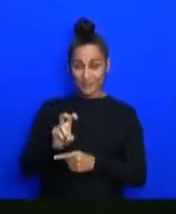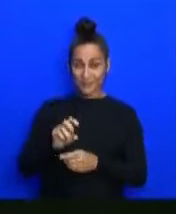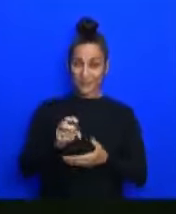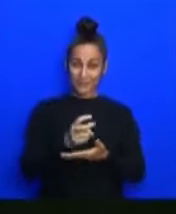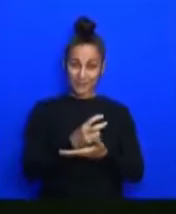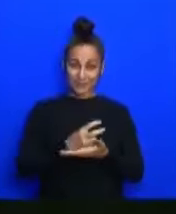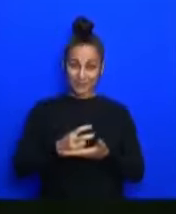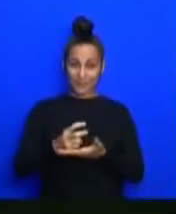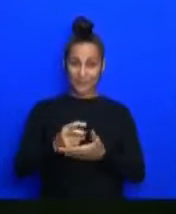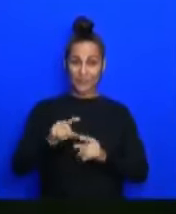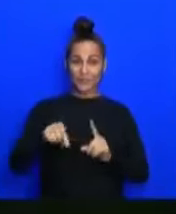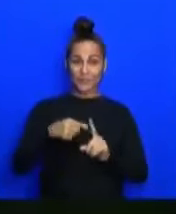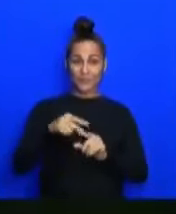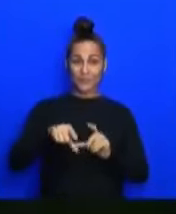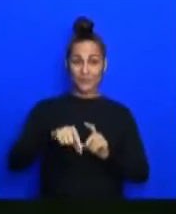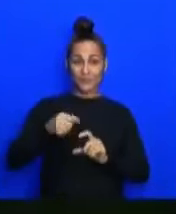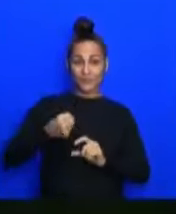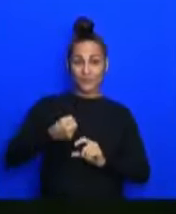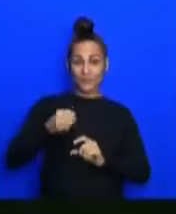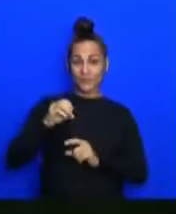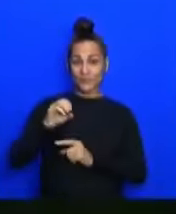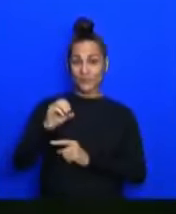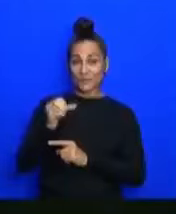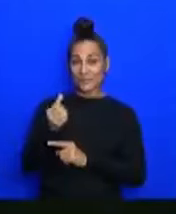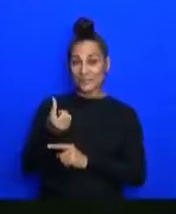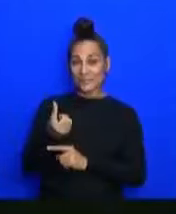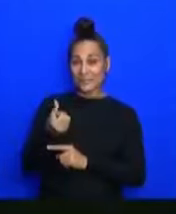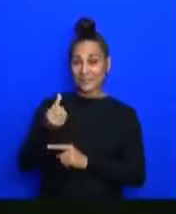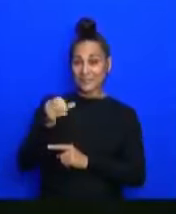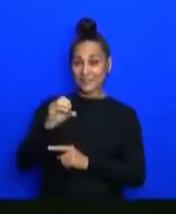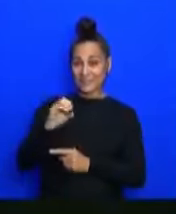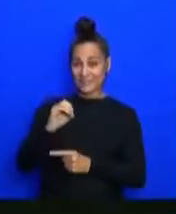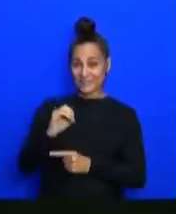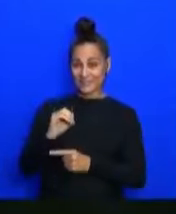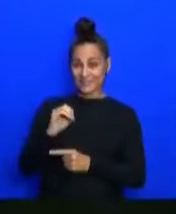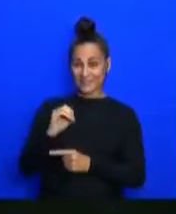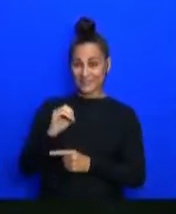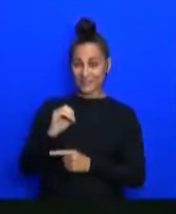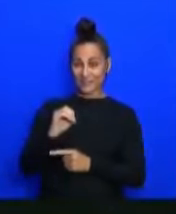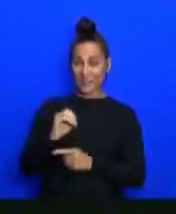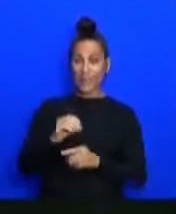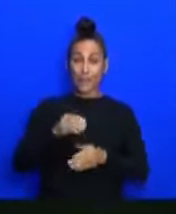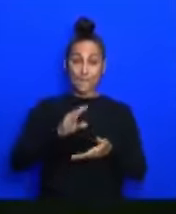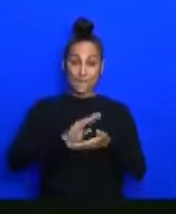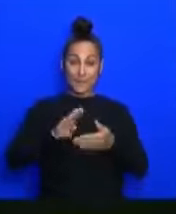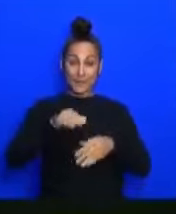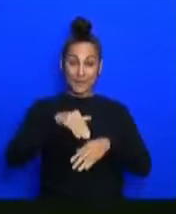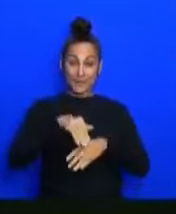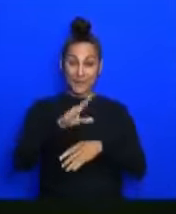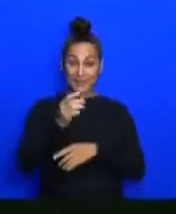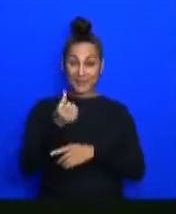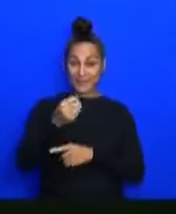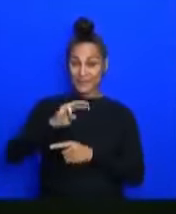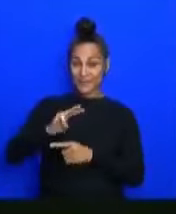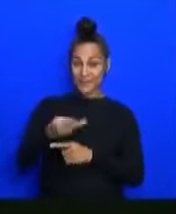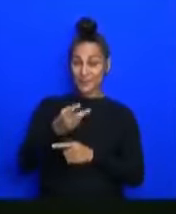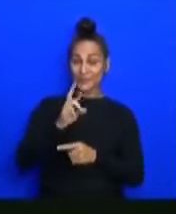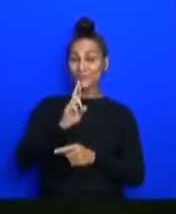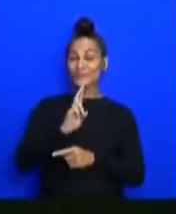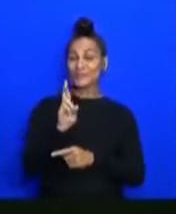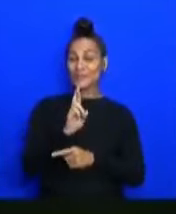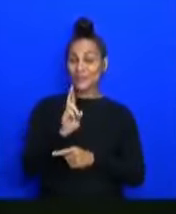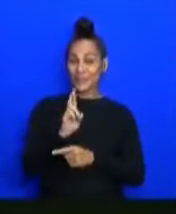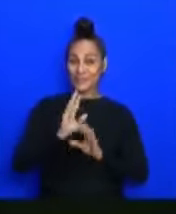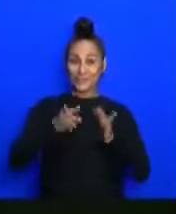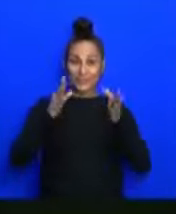6.375 da Kina. Mais um número sorteado, 60, bola 60. Valendo mais de 6 milhões de